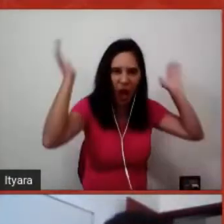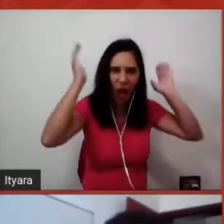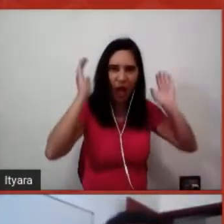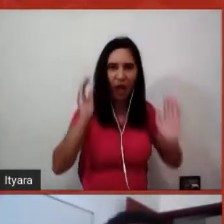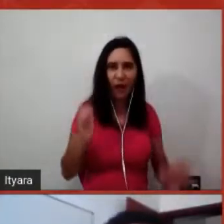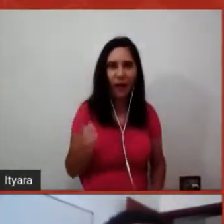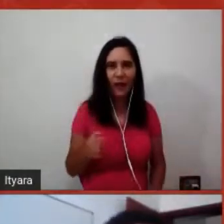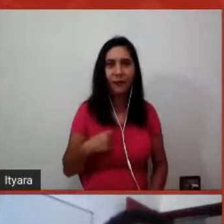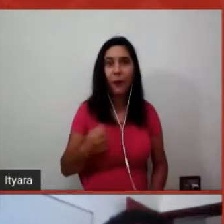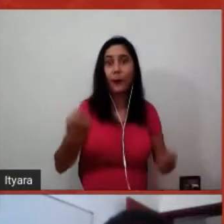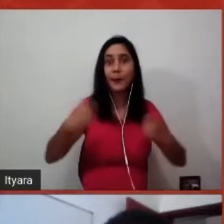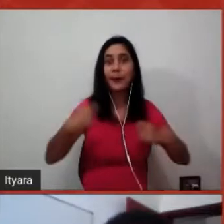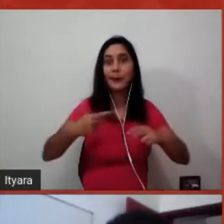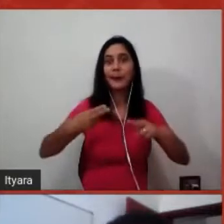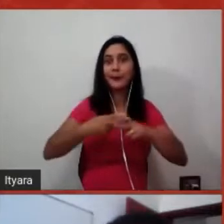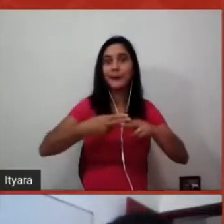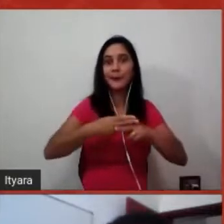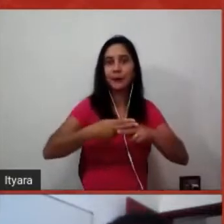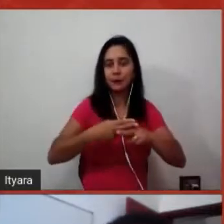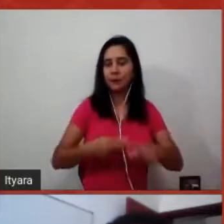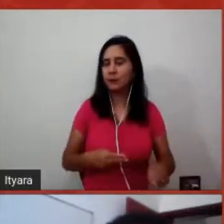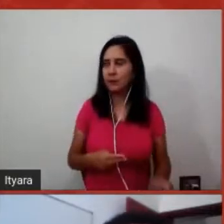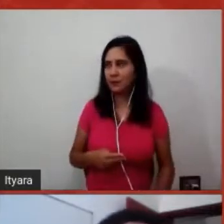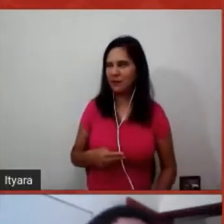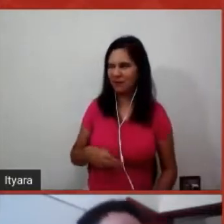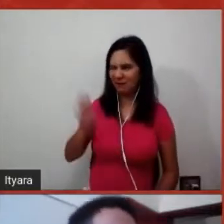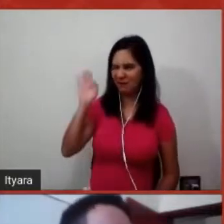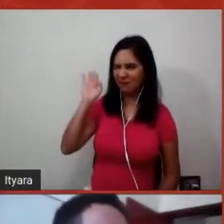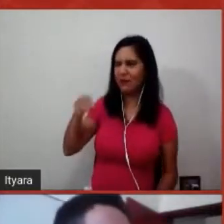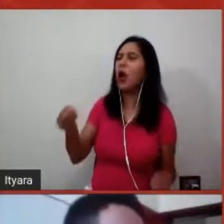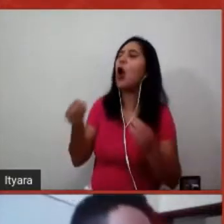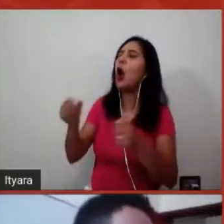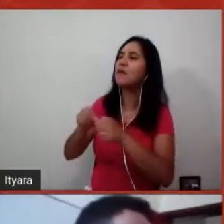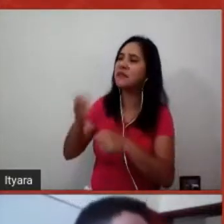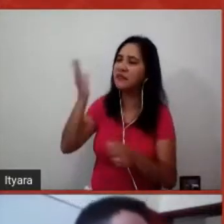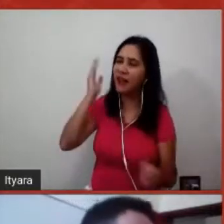uma faca. Credo, como você faz isso?